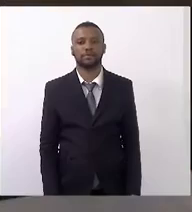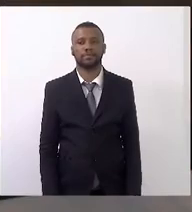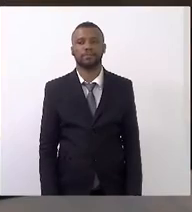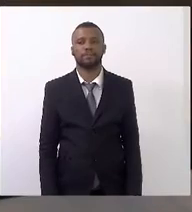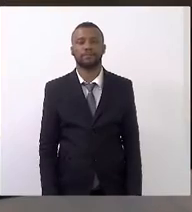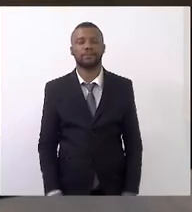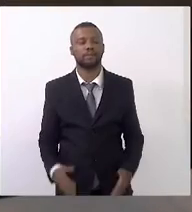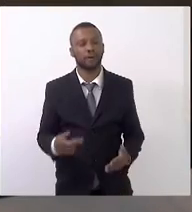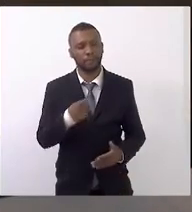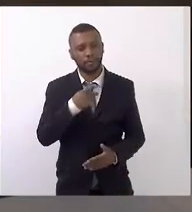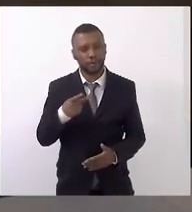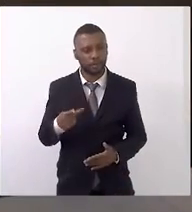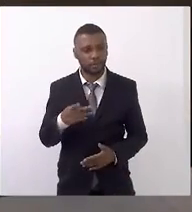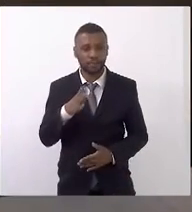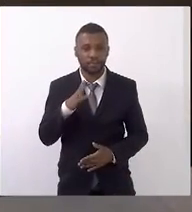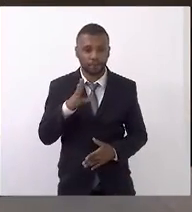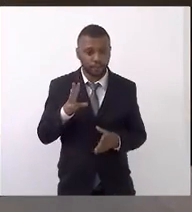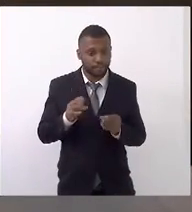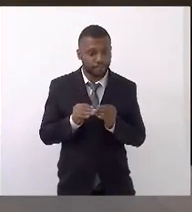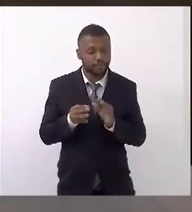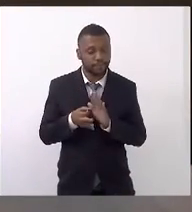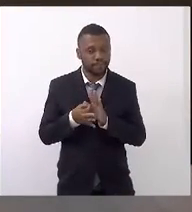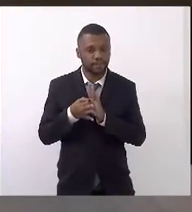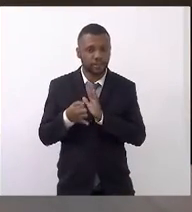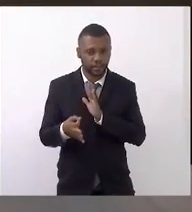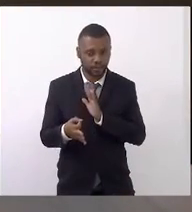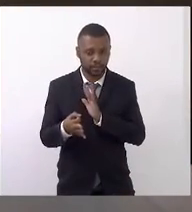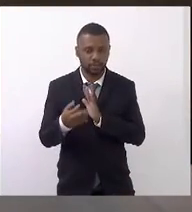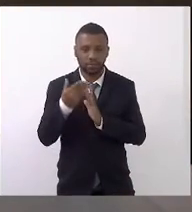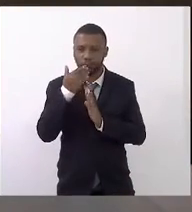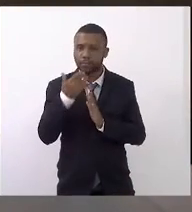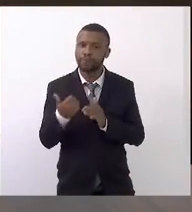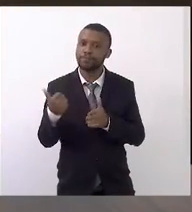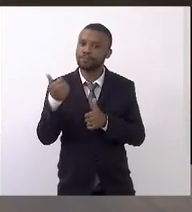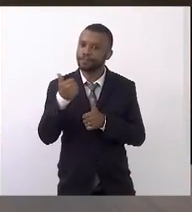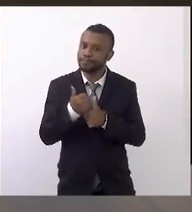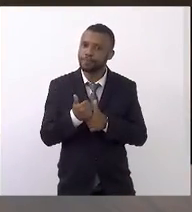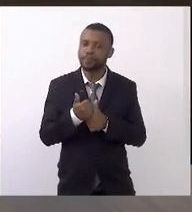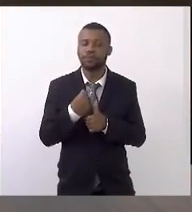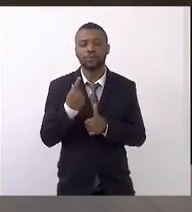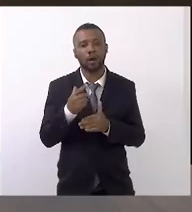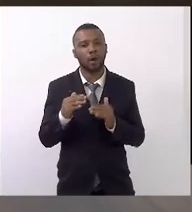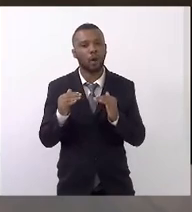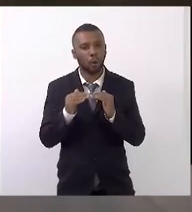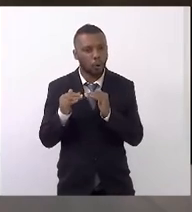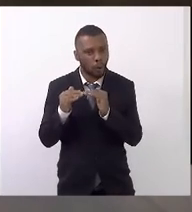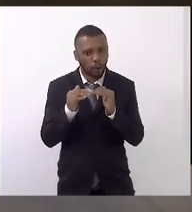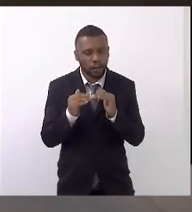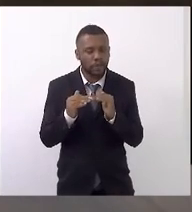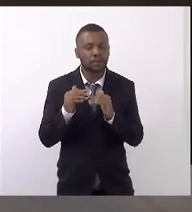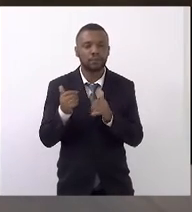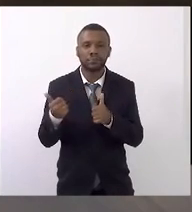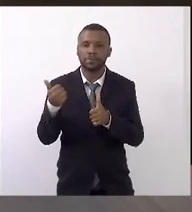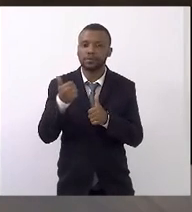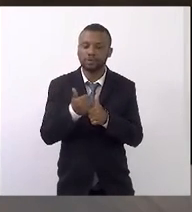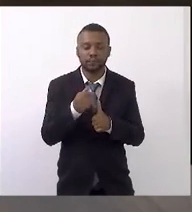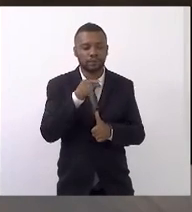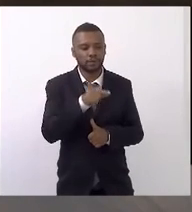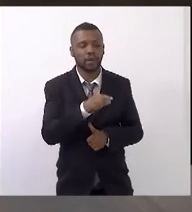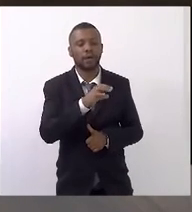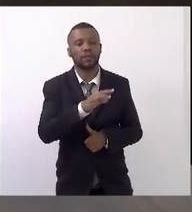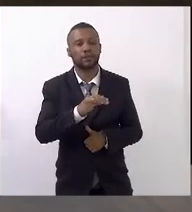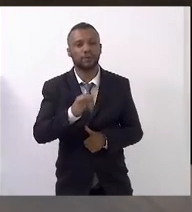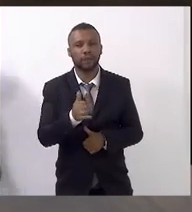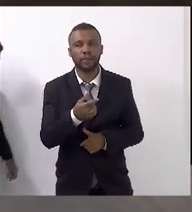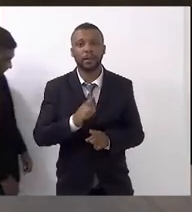Presidente, vou exalar o parecer, já que foi oferecido substitutivo, concordando com o substitutivo da CCJ,